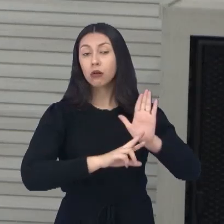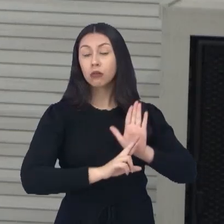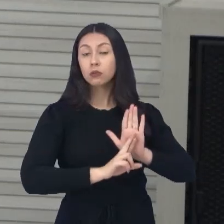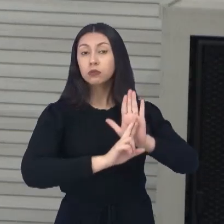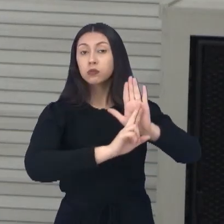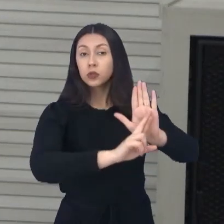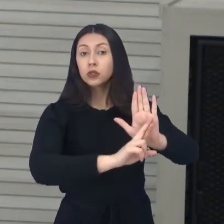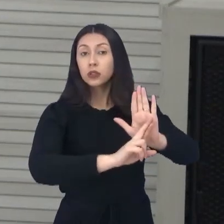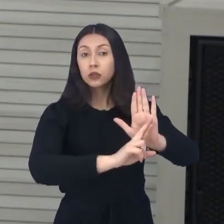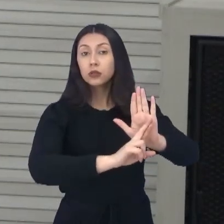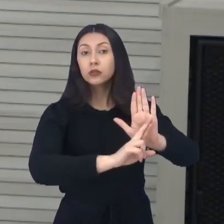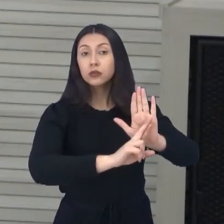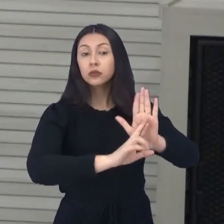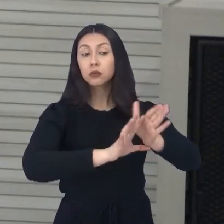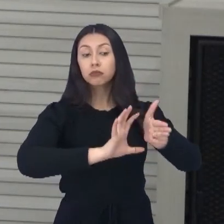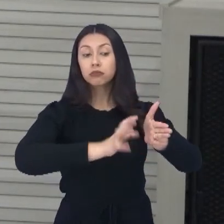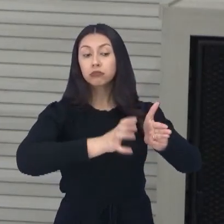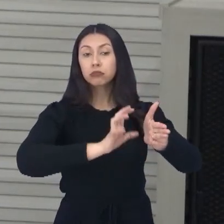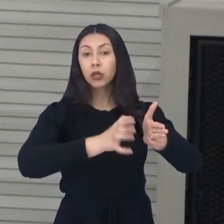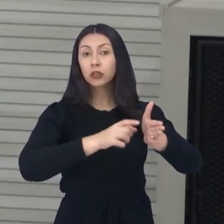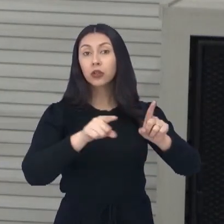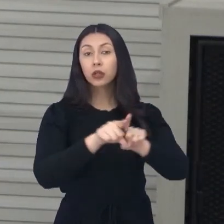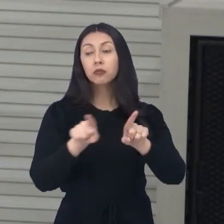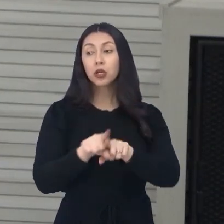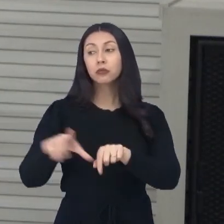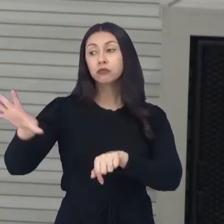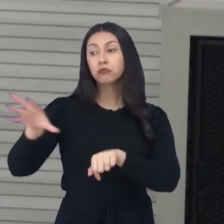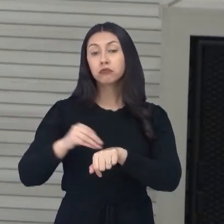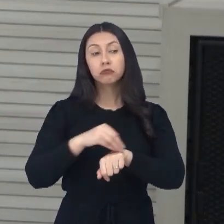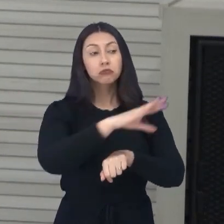uma representação partidária e o intermediário